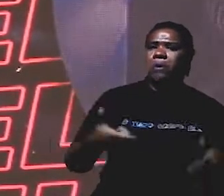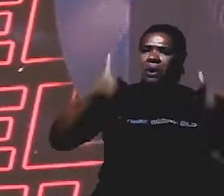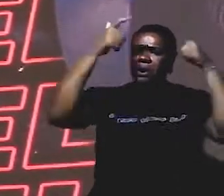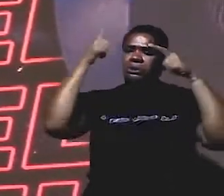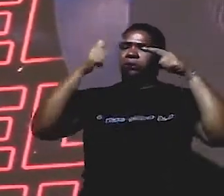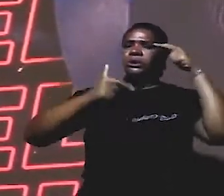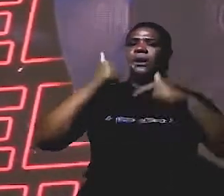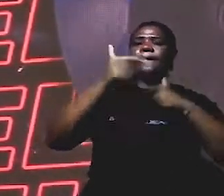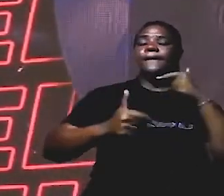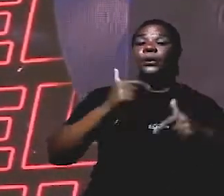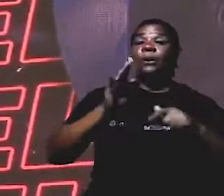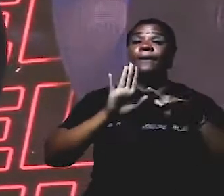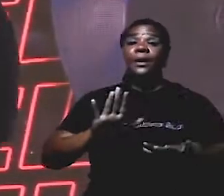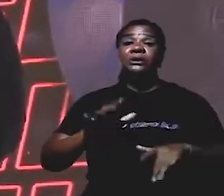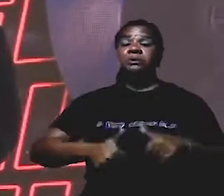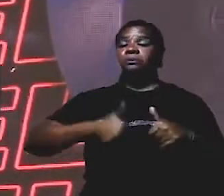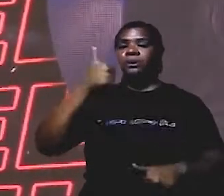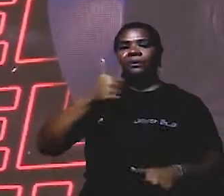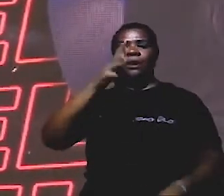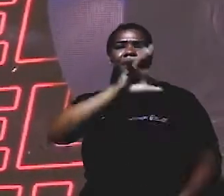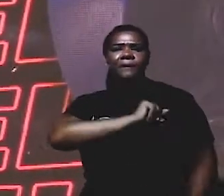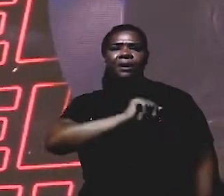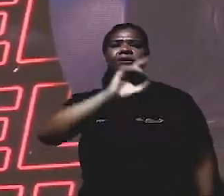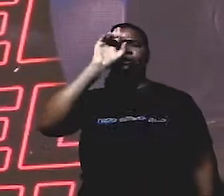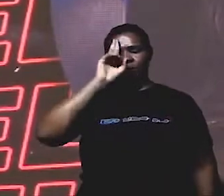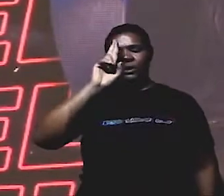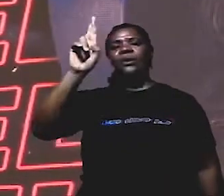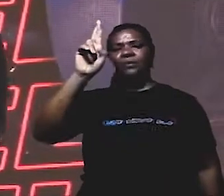depois. Salomão amava o Senhor.